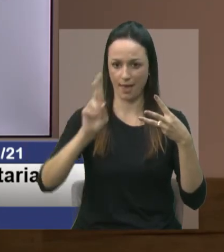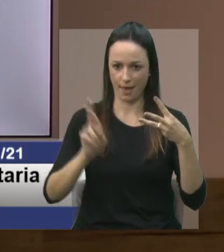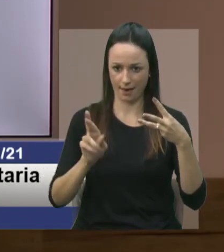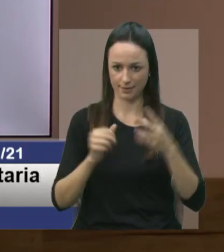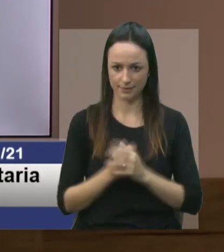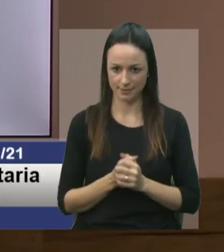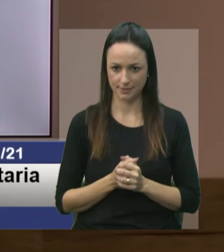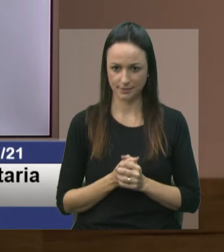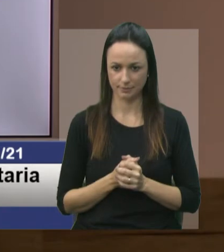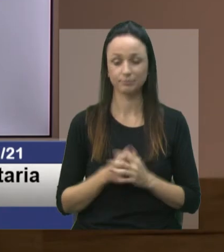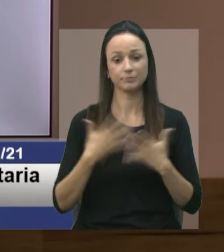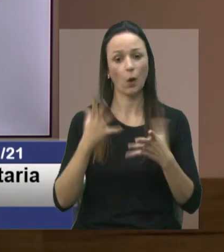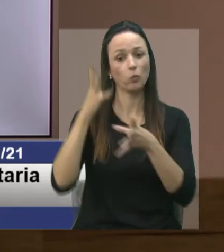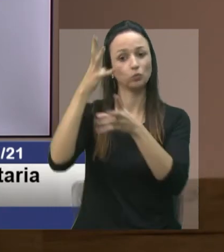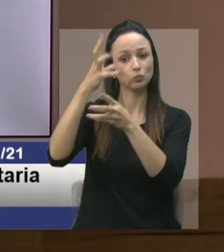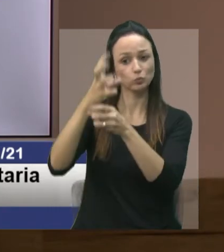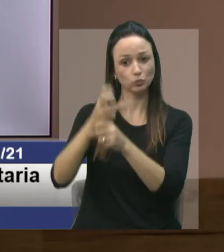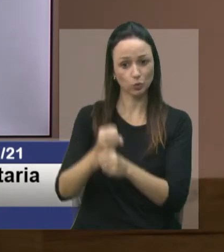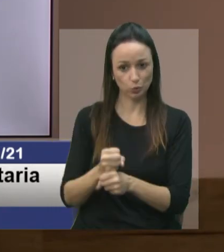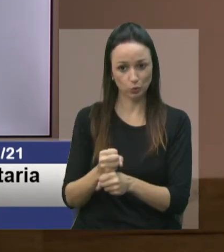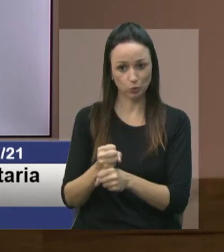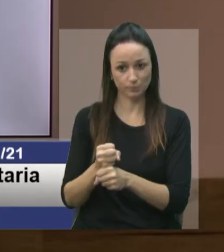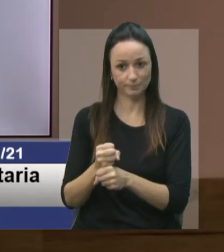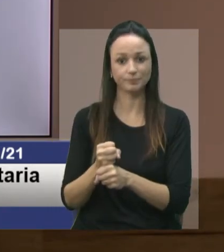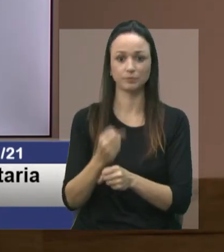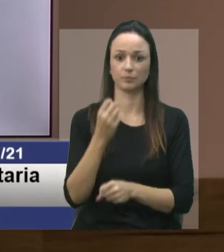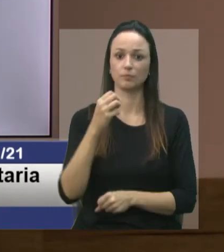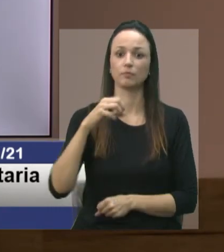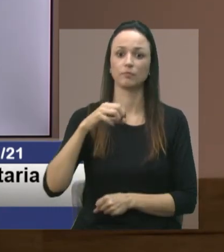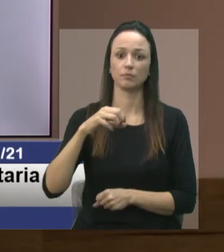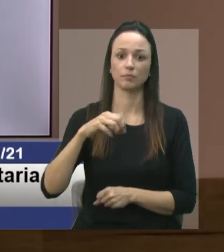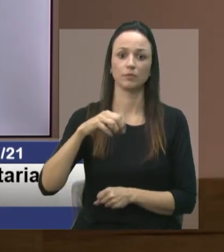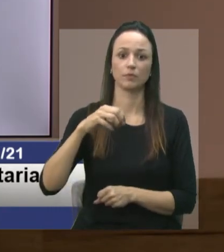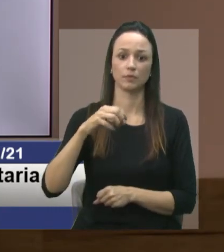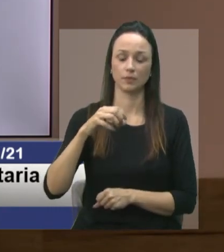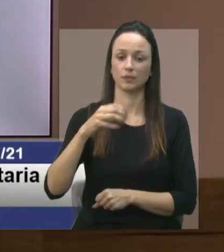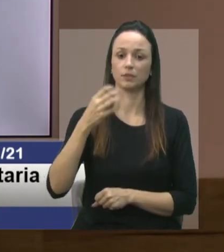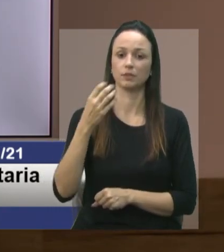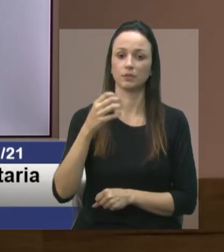R$ 990.000, totalizando então os